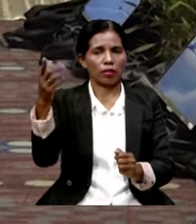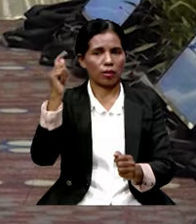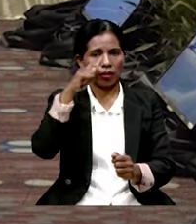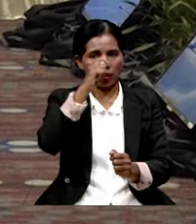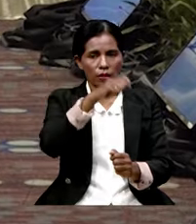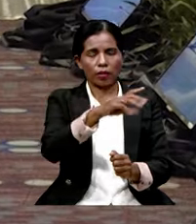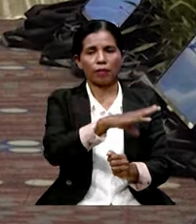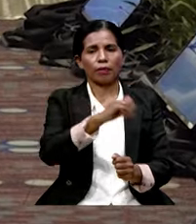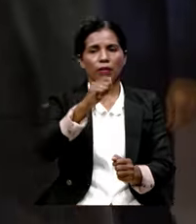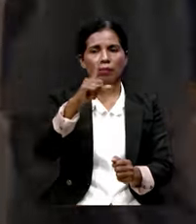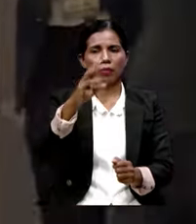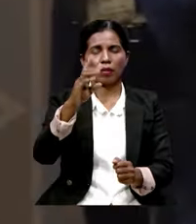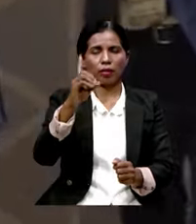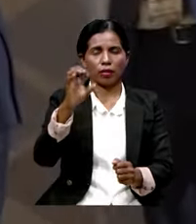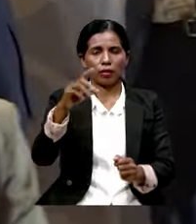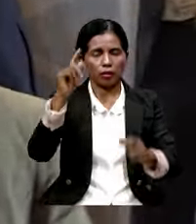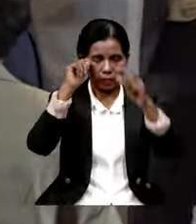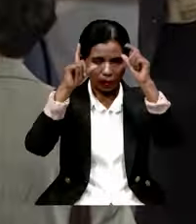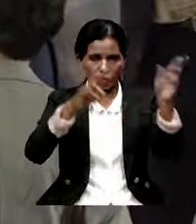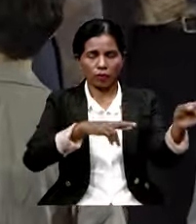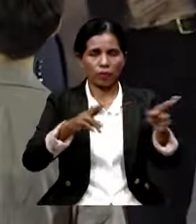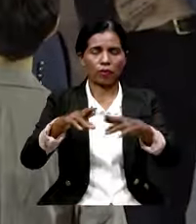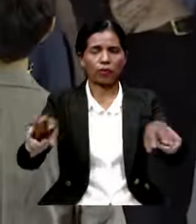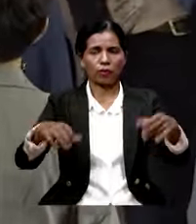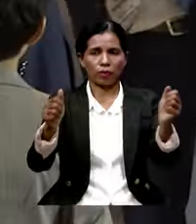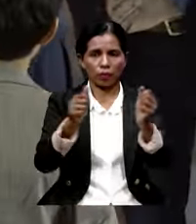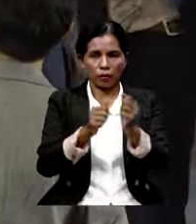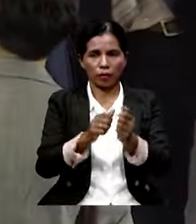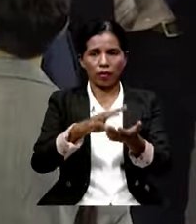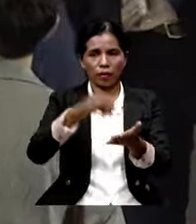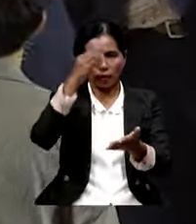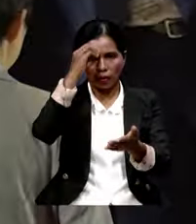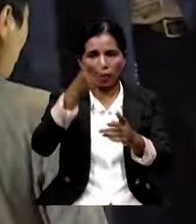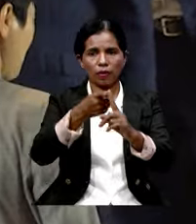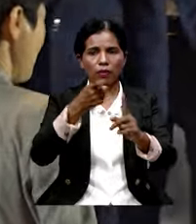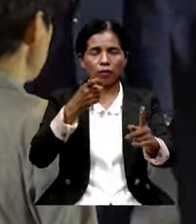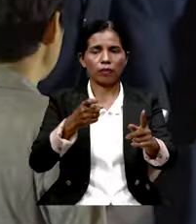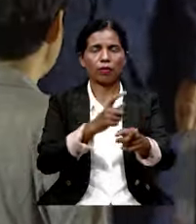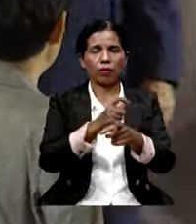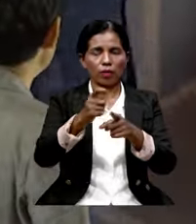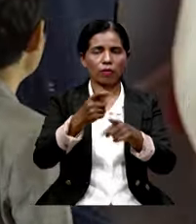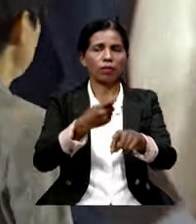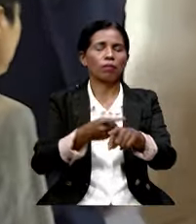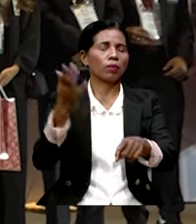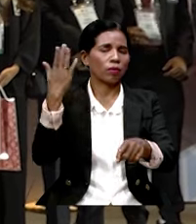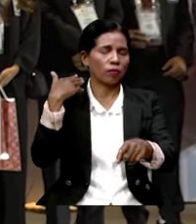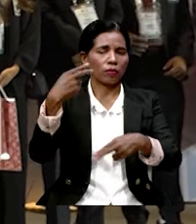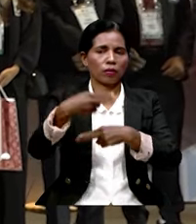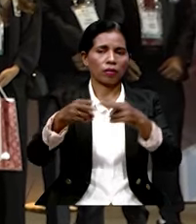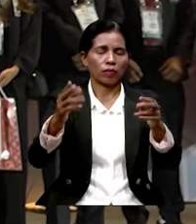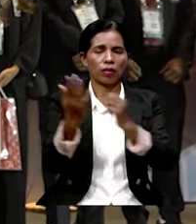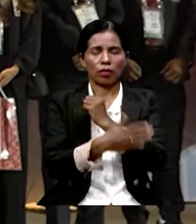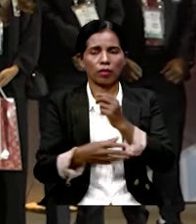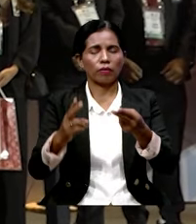Calvari Hatete, Timor-Leste, prontu serviço hamutu, codifá a experiência no aprende husi prática passada união e a caixa roto husi nação vizinho